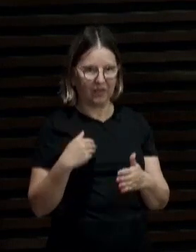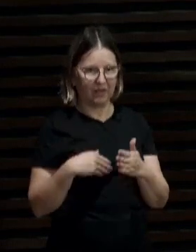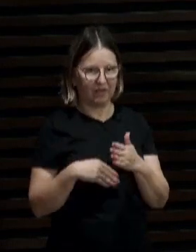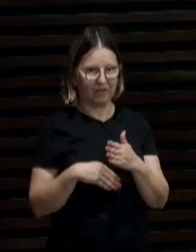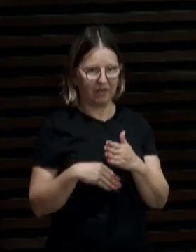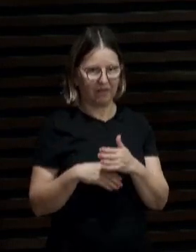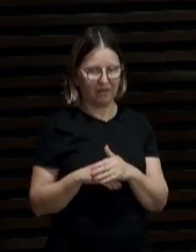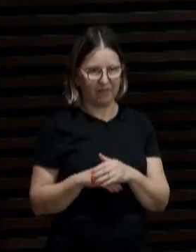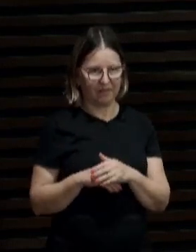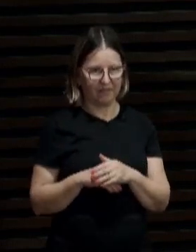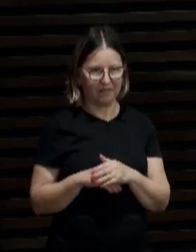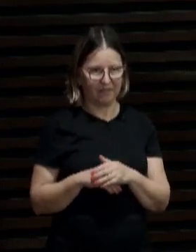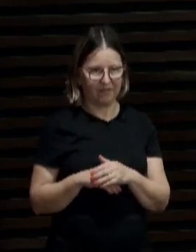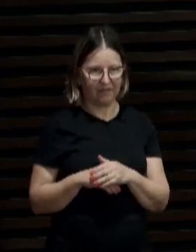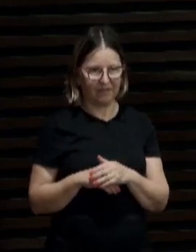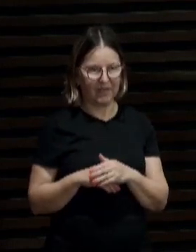mais missionários?